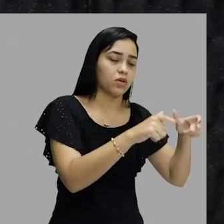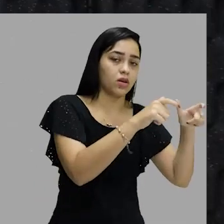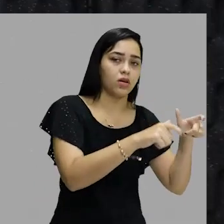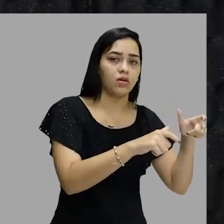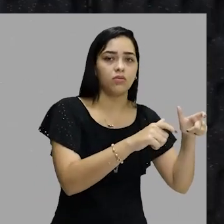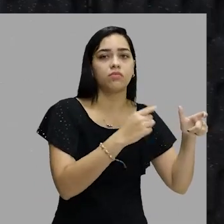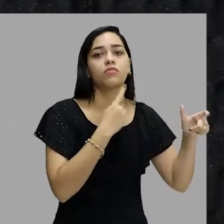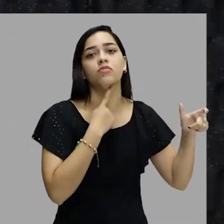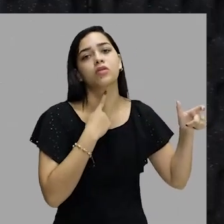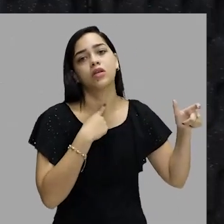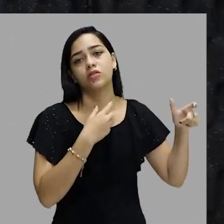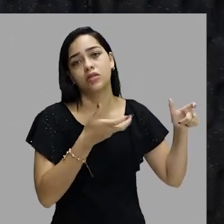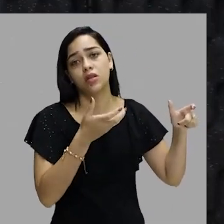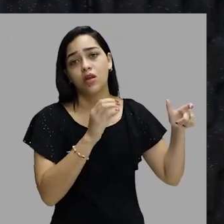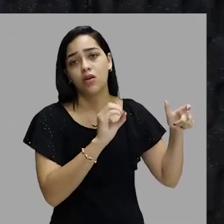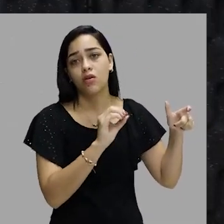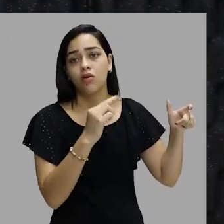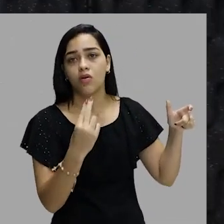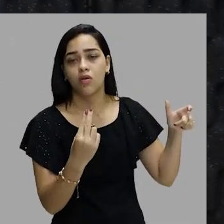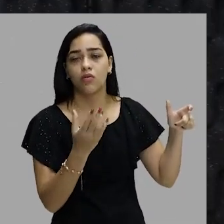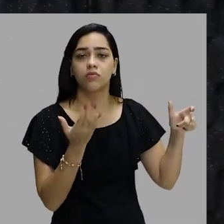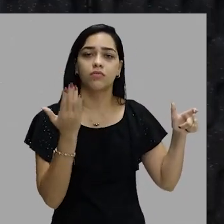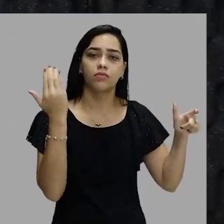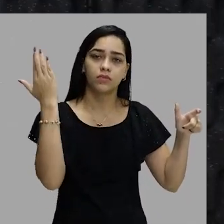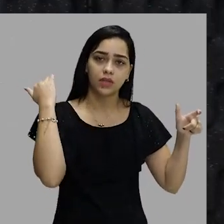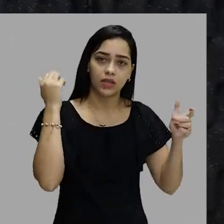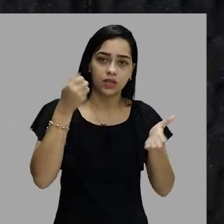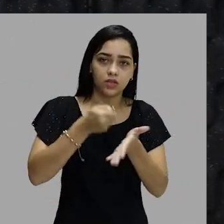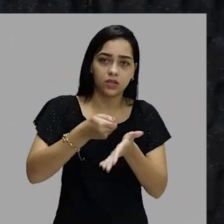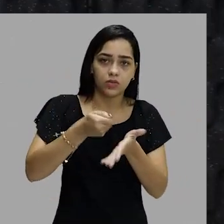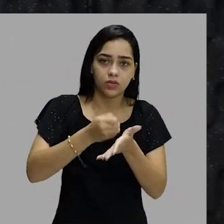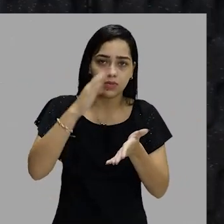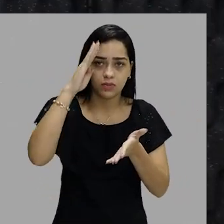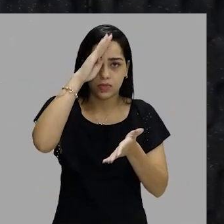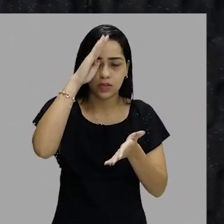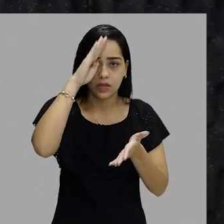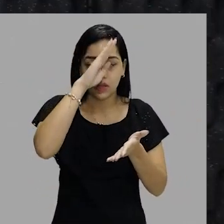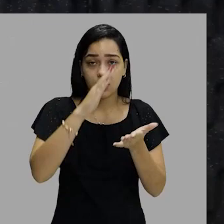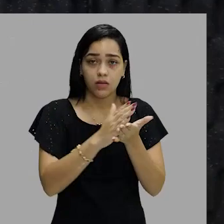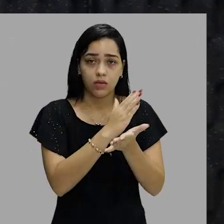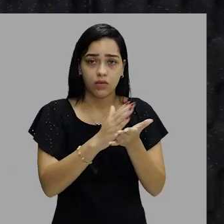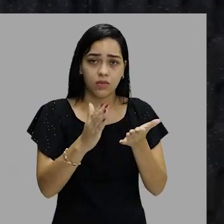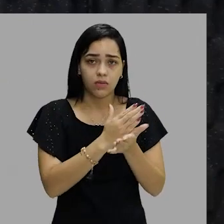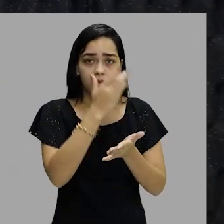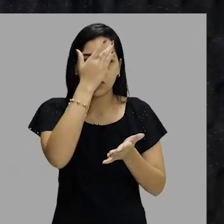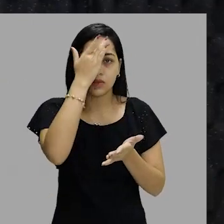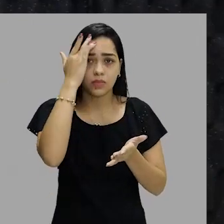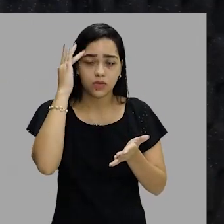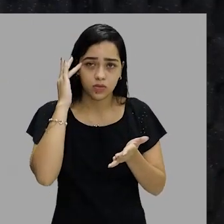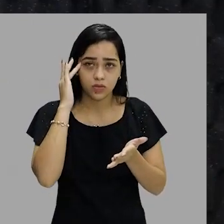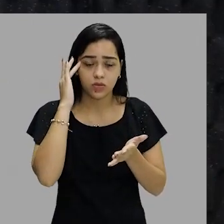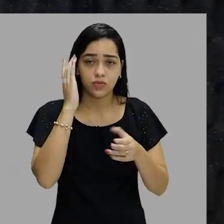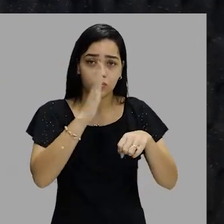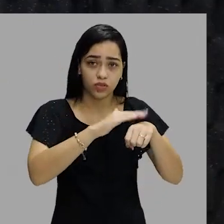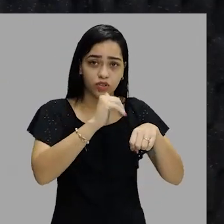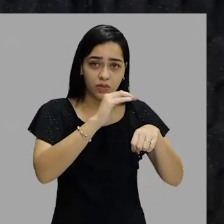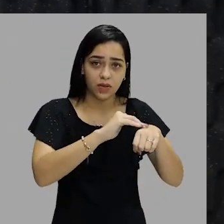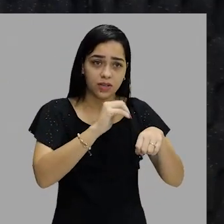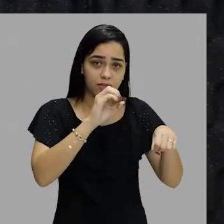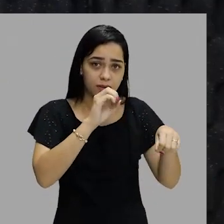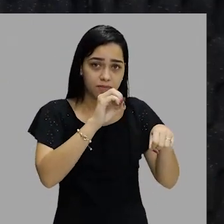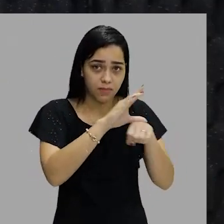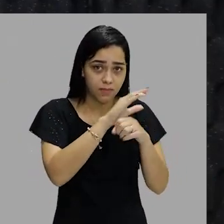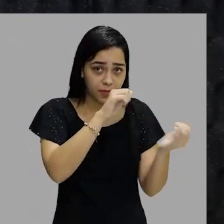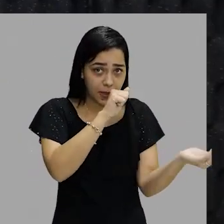por vontade própria, ou, como na época da ditadura militar, algumas pessoas foram convidadas, eu estou dizendo convidada para